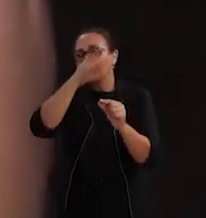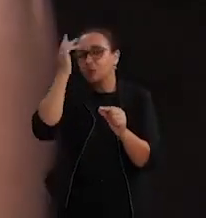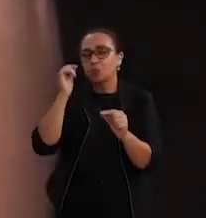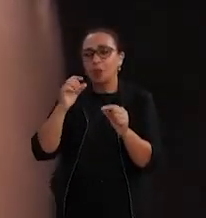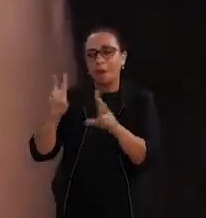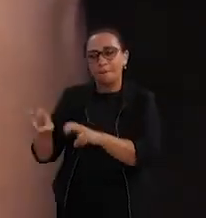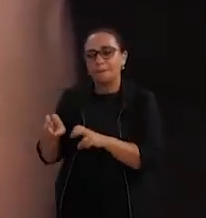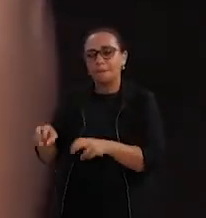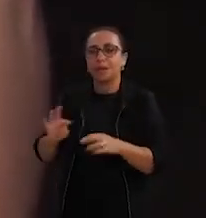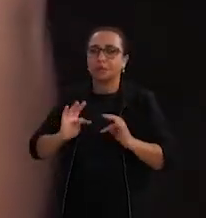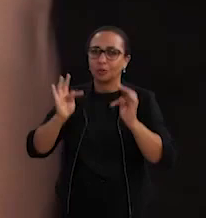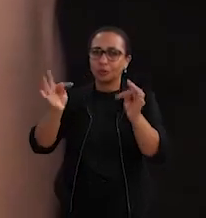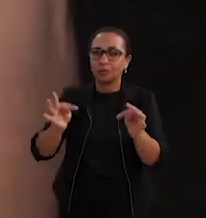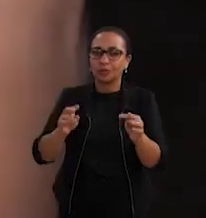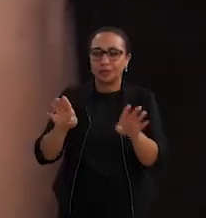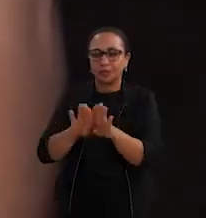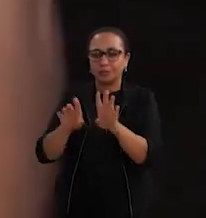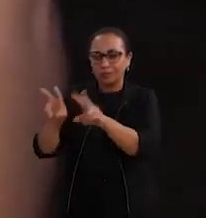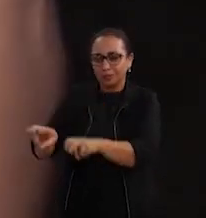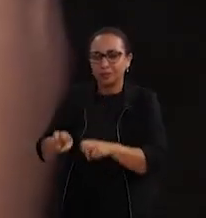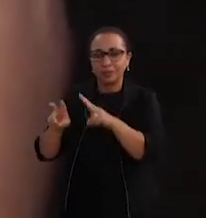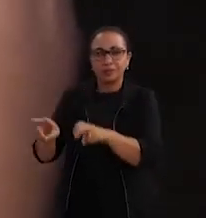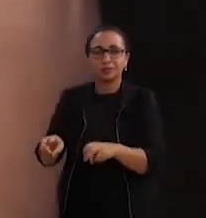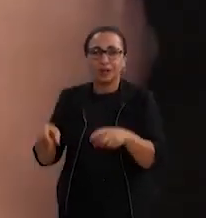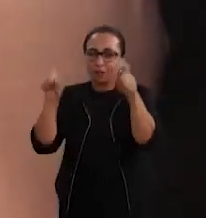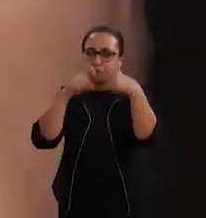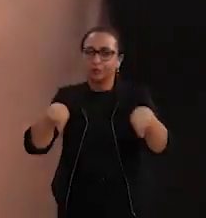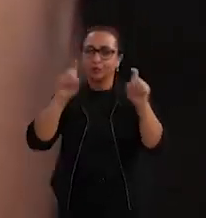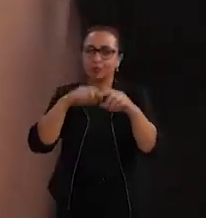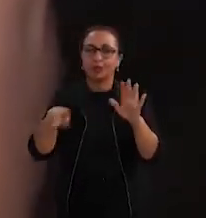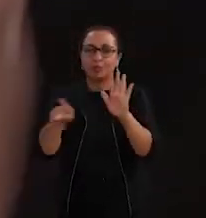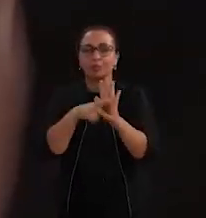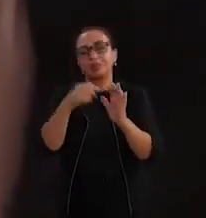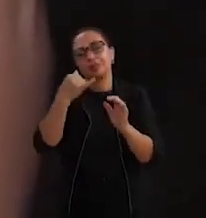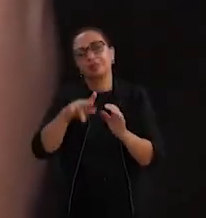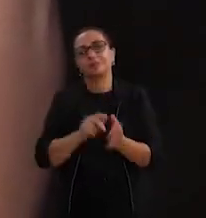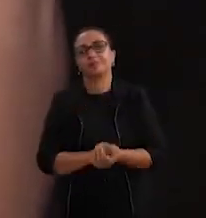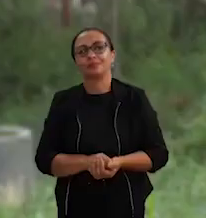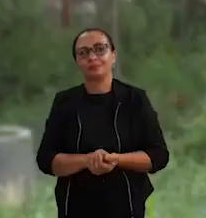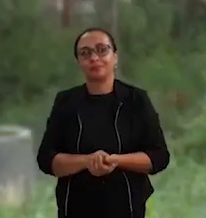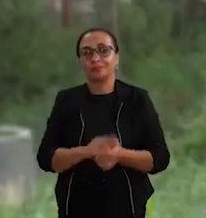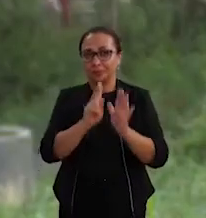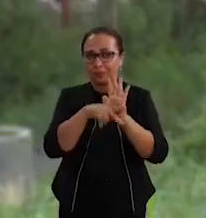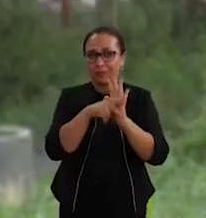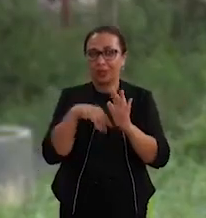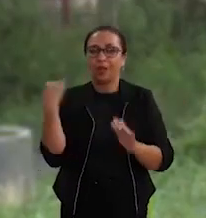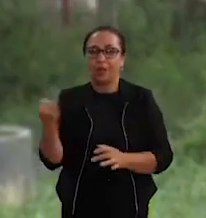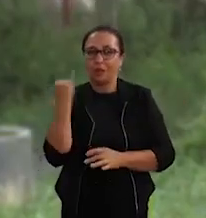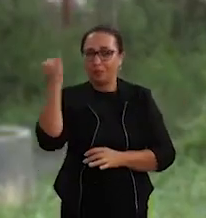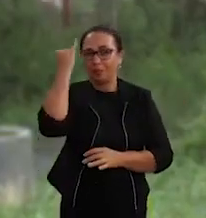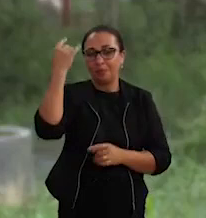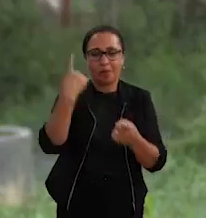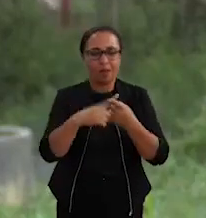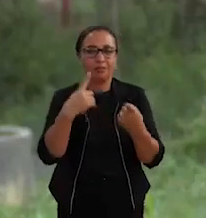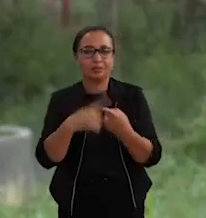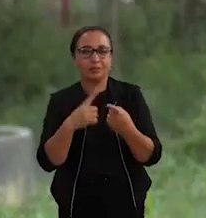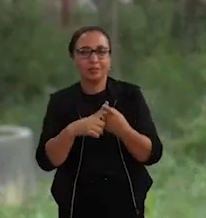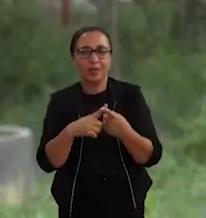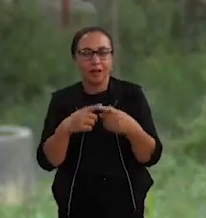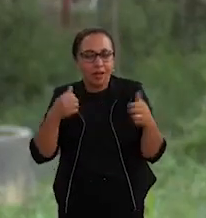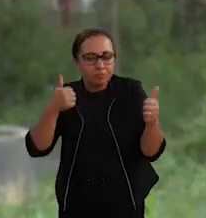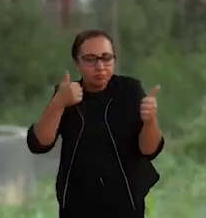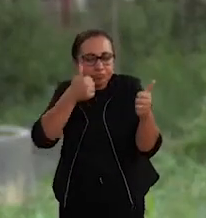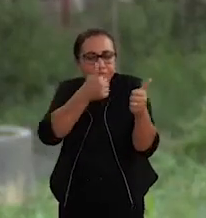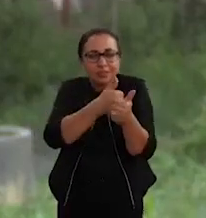possam usar esse tipo de tecnologia de agricultura digital em suas propriedades. Esse tipo de projeto é muito importante